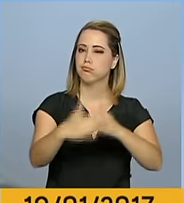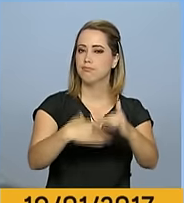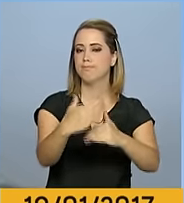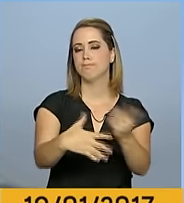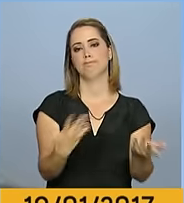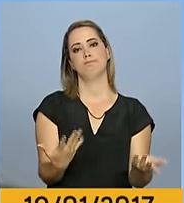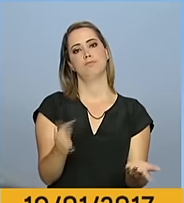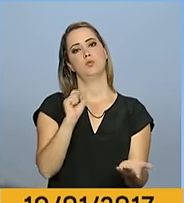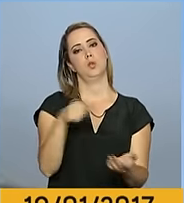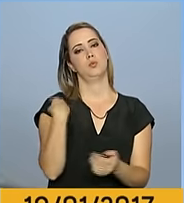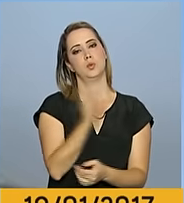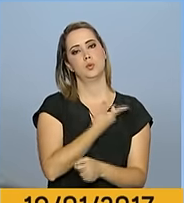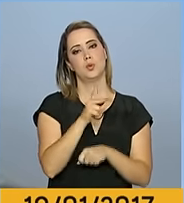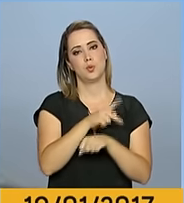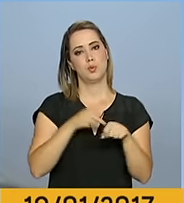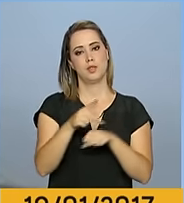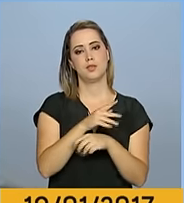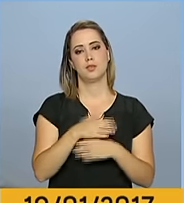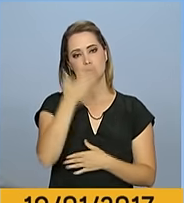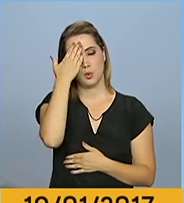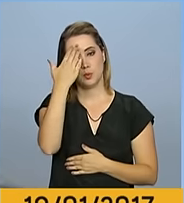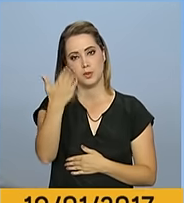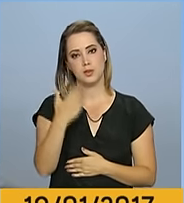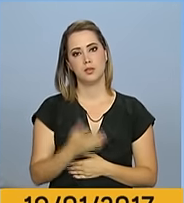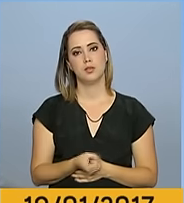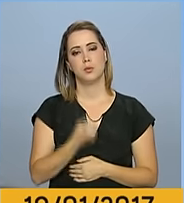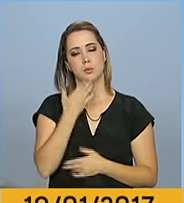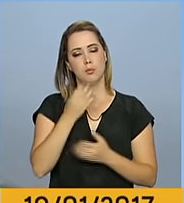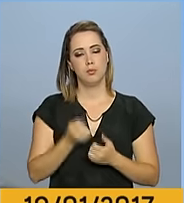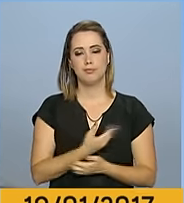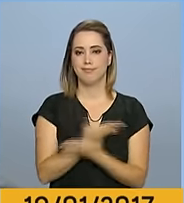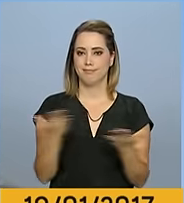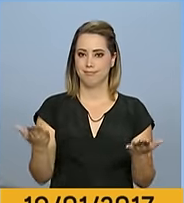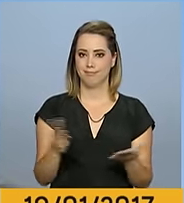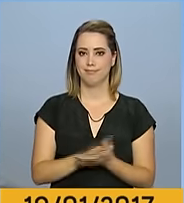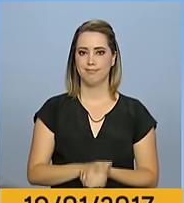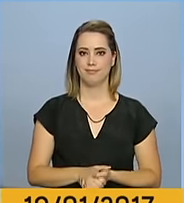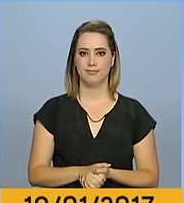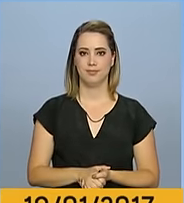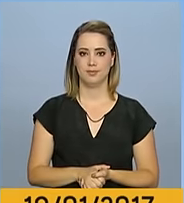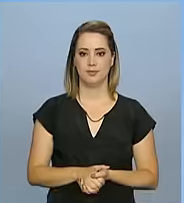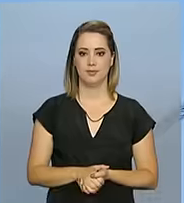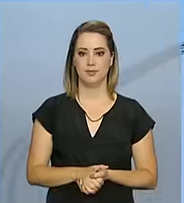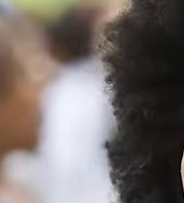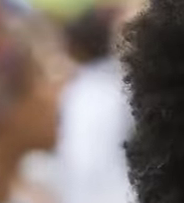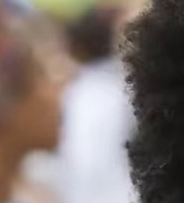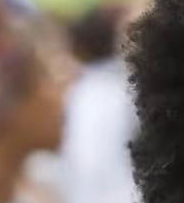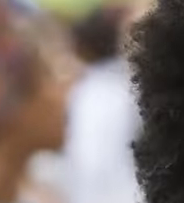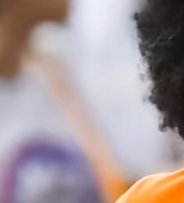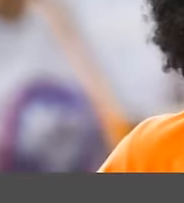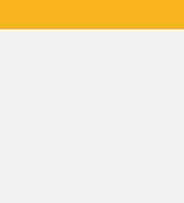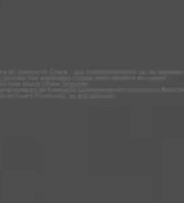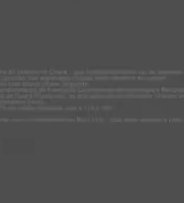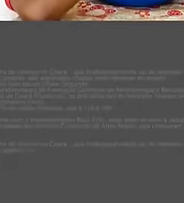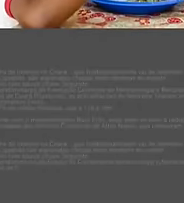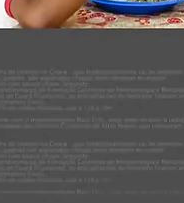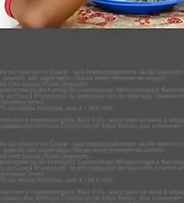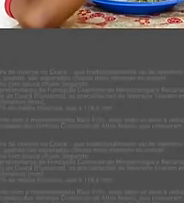desenvolvimento para o nosso país. Muito obrigado e muito sucesso aos senhores.